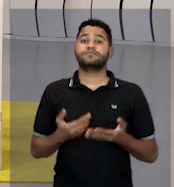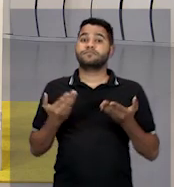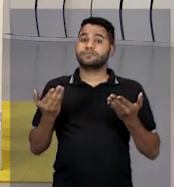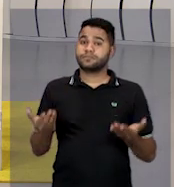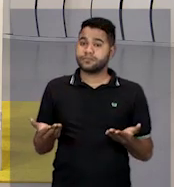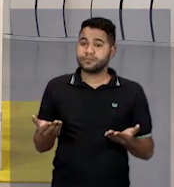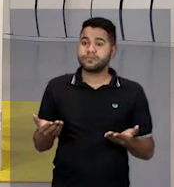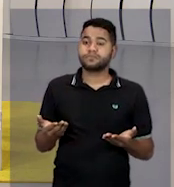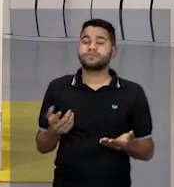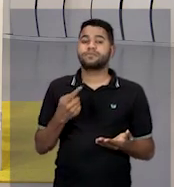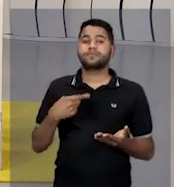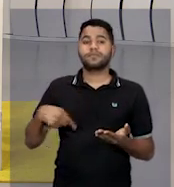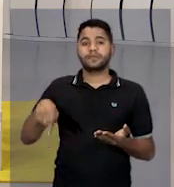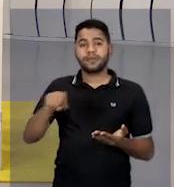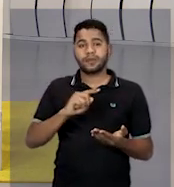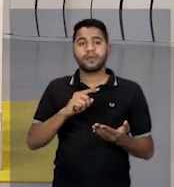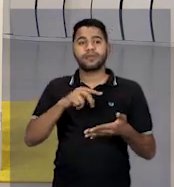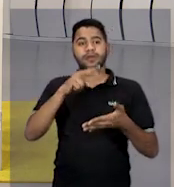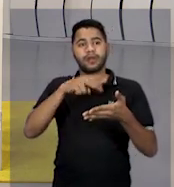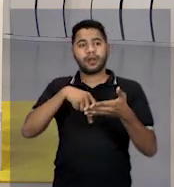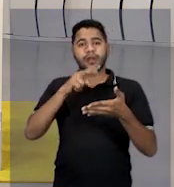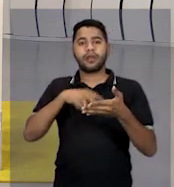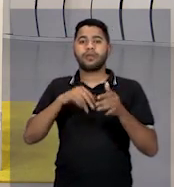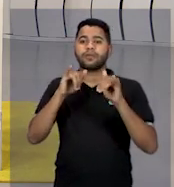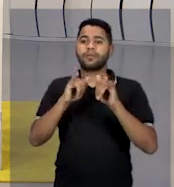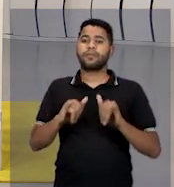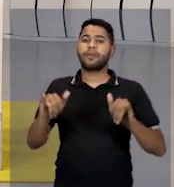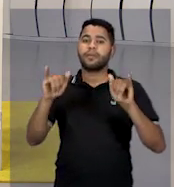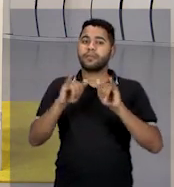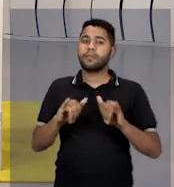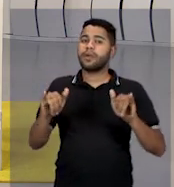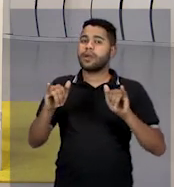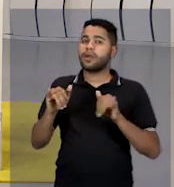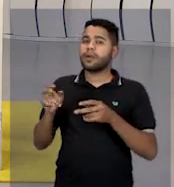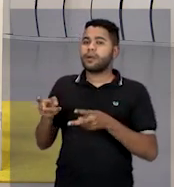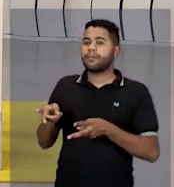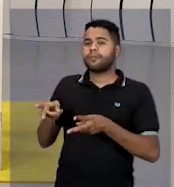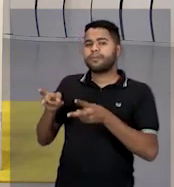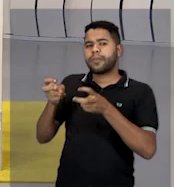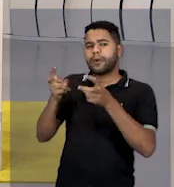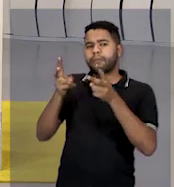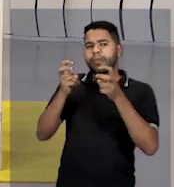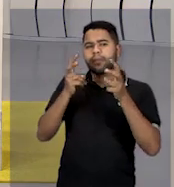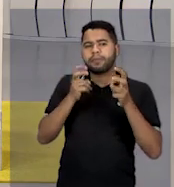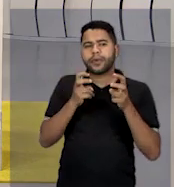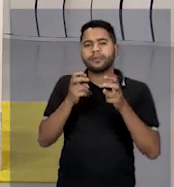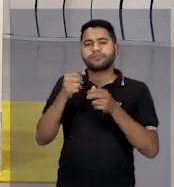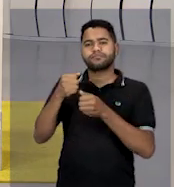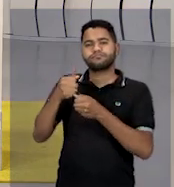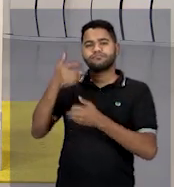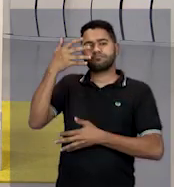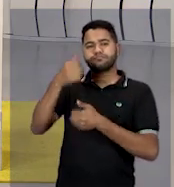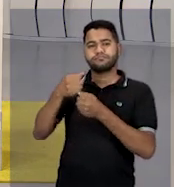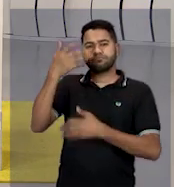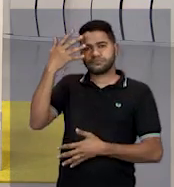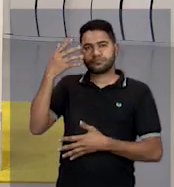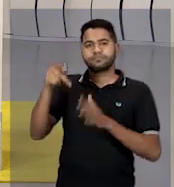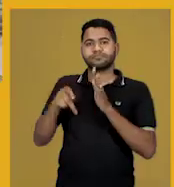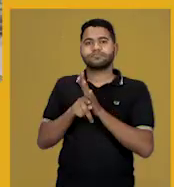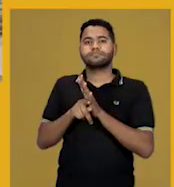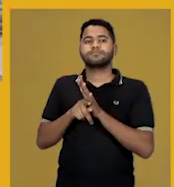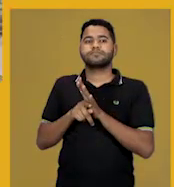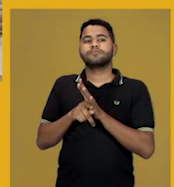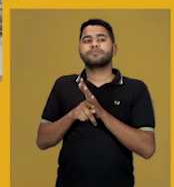gente, quando nós vamos lendo essa notícia, nós vamos vendo, né, esses dados estatísticos aí do